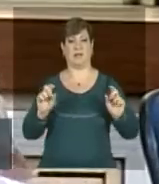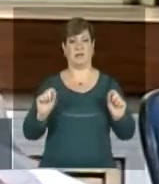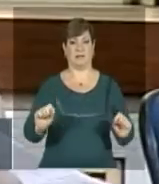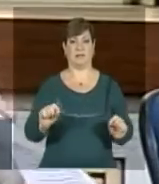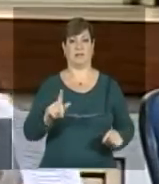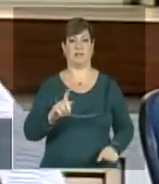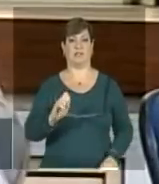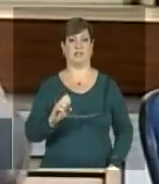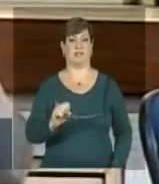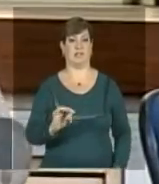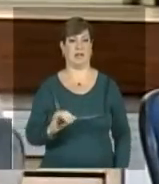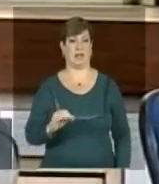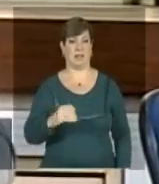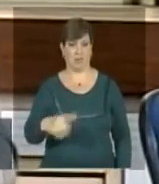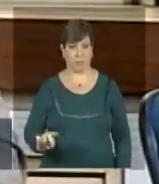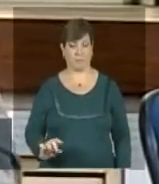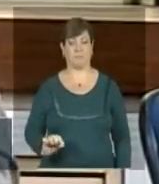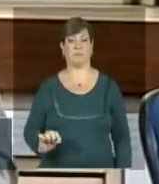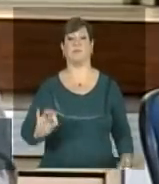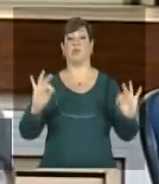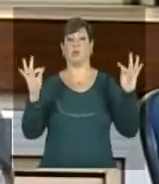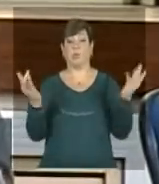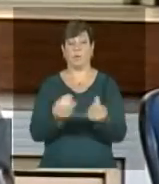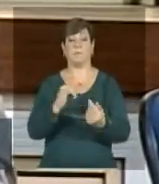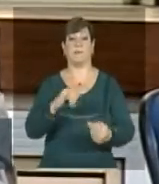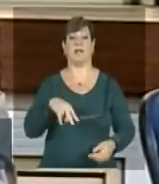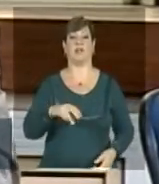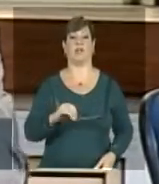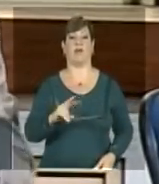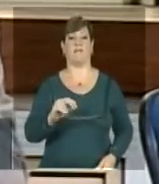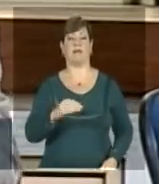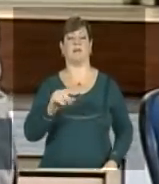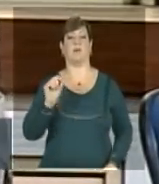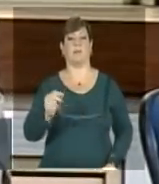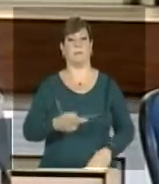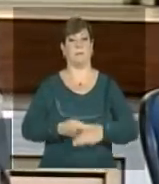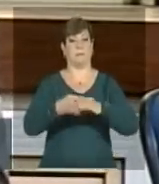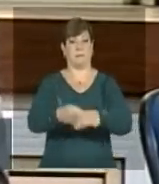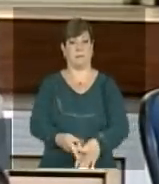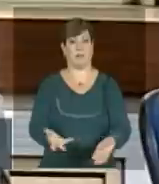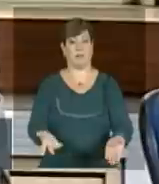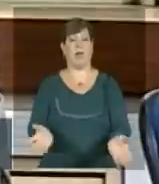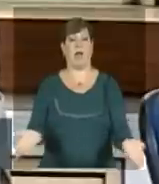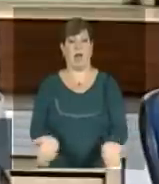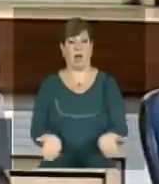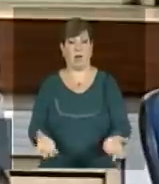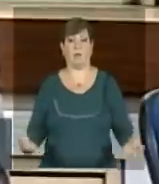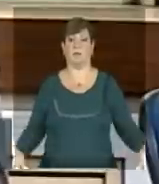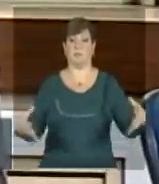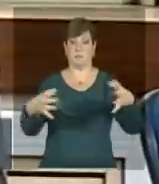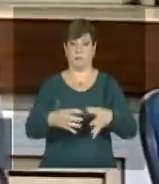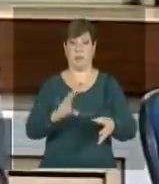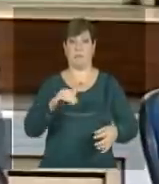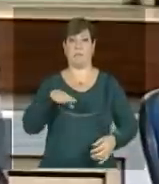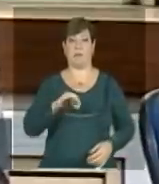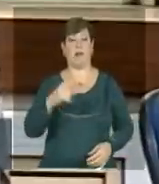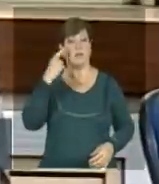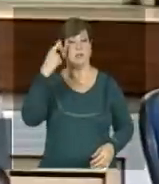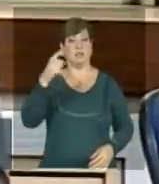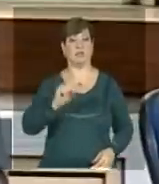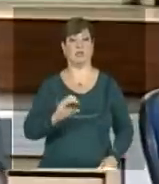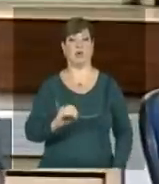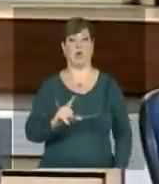da gestão. Todas as inovações premiadas passam a fazer parte, né, do banco de